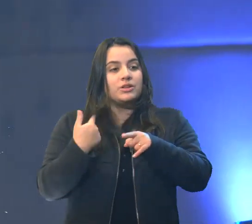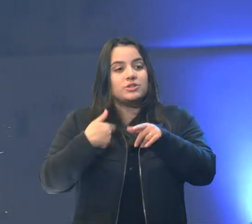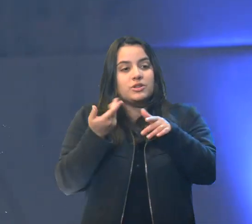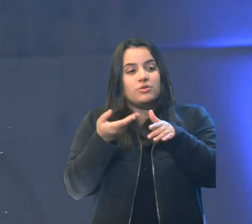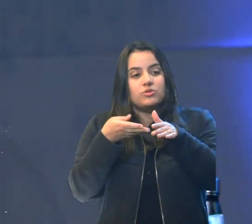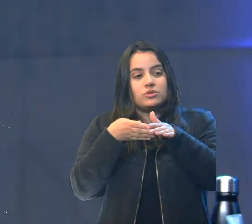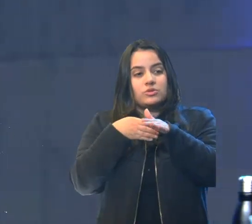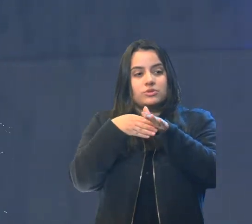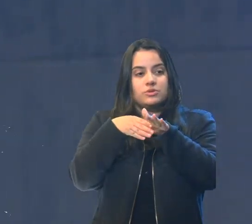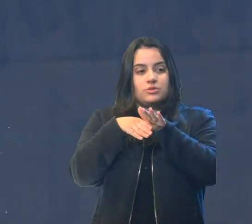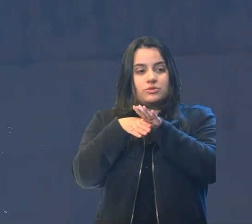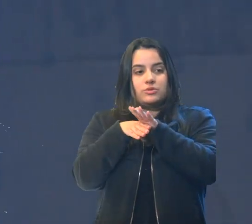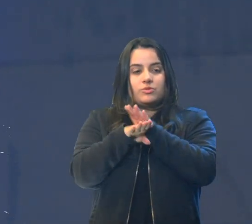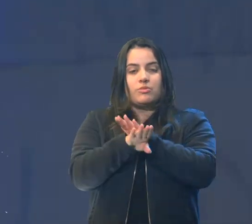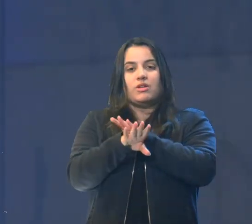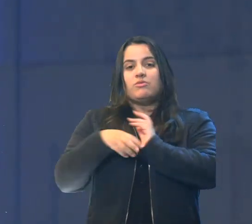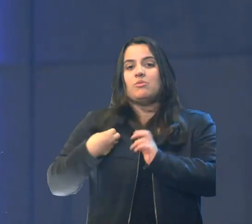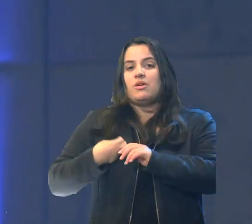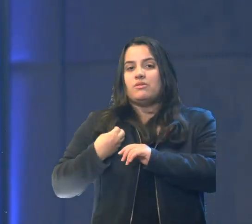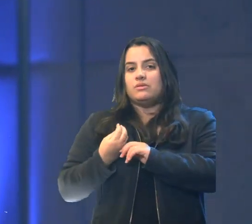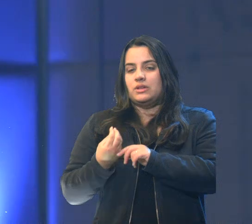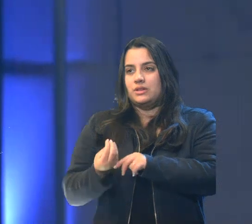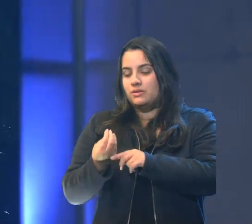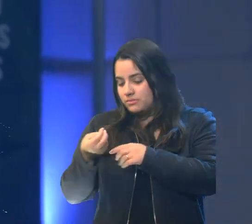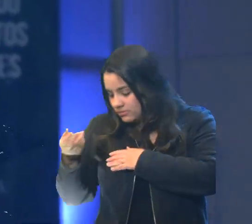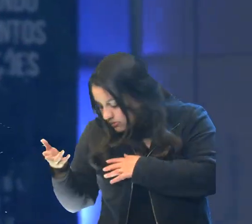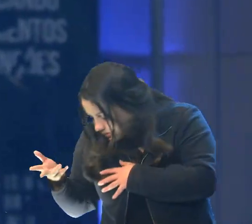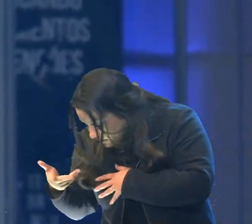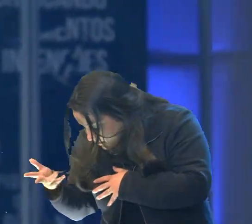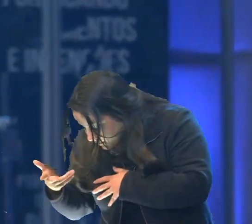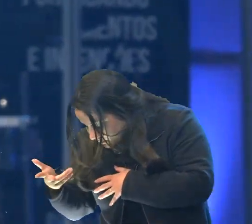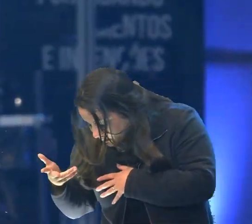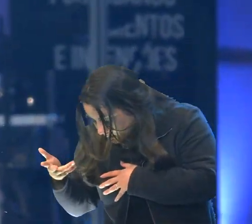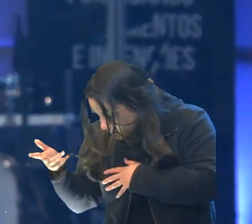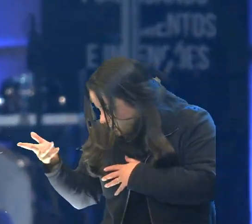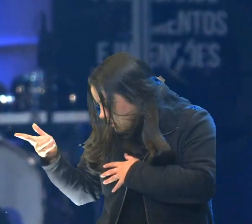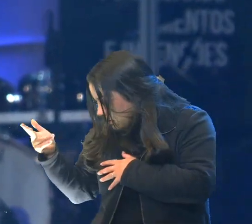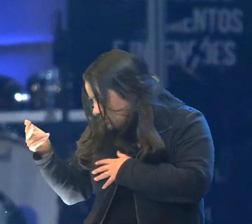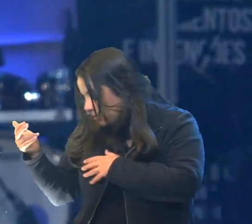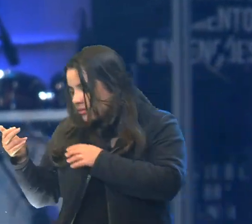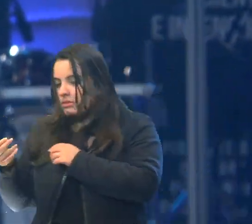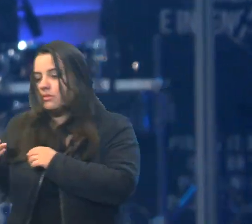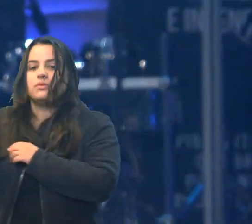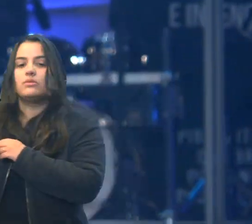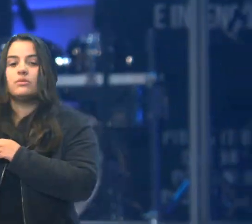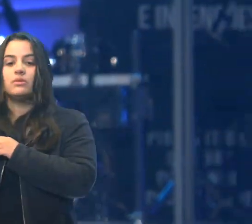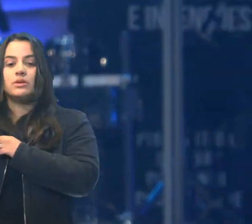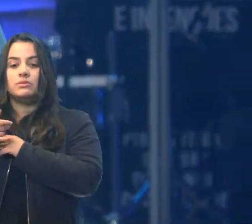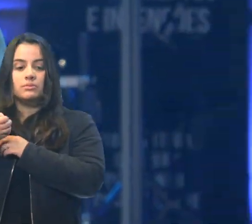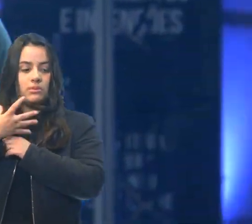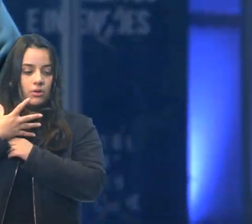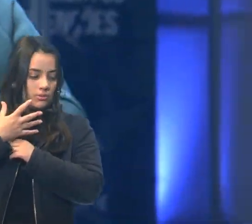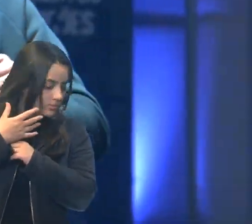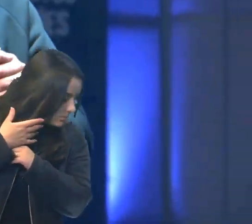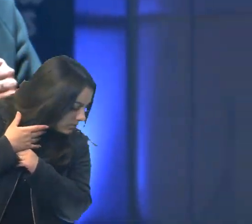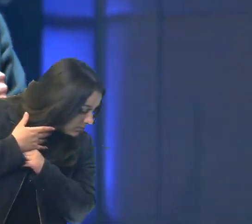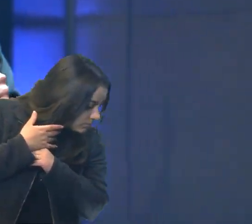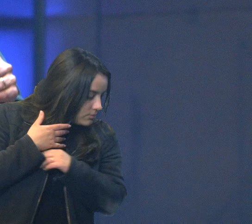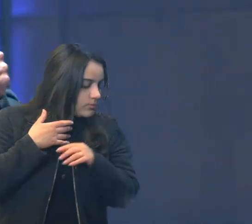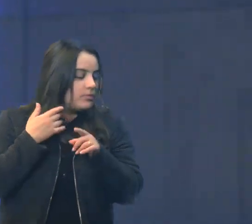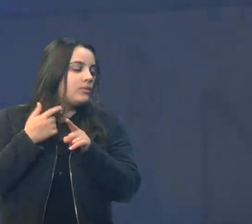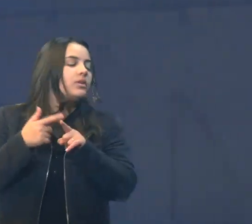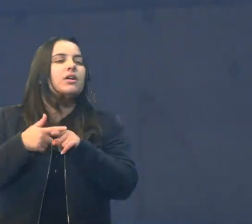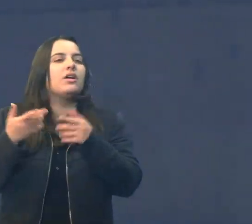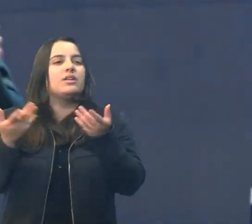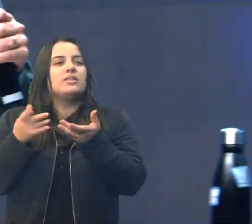corrida. E isso é bom porque gerou muita tecnologia de facilidade. Eu falei dos áudios aqui, agora tem